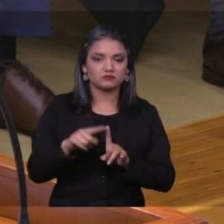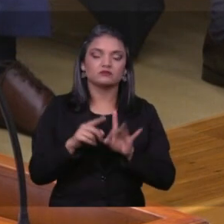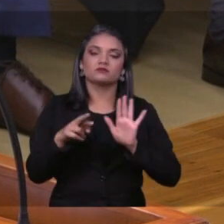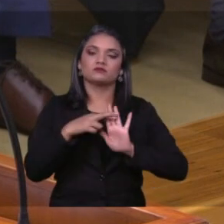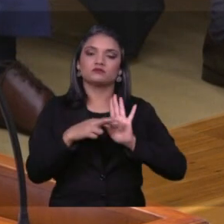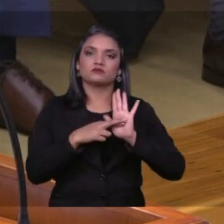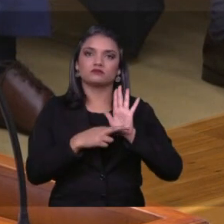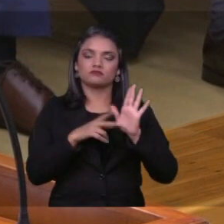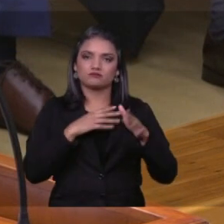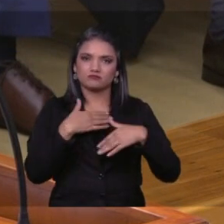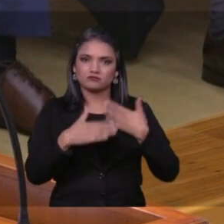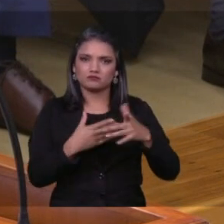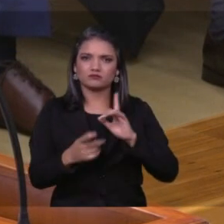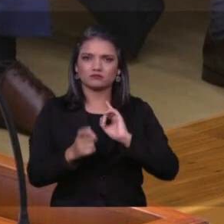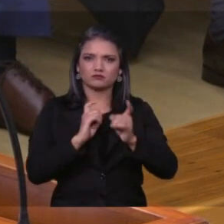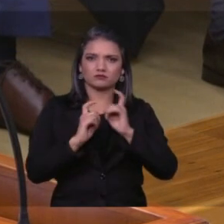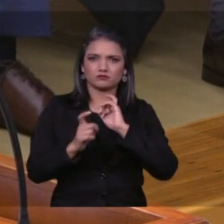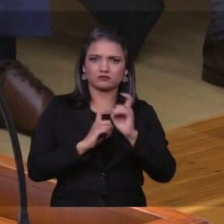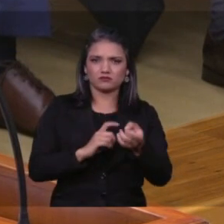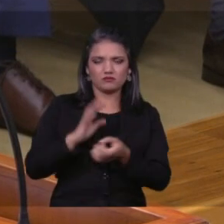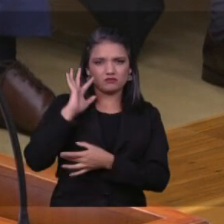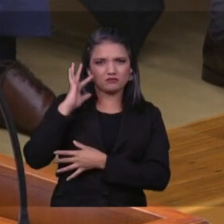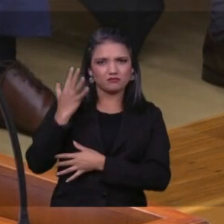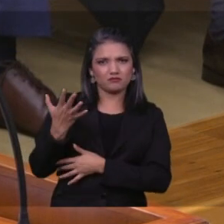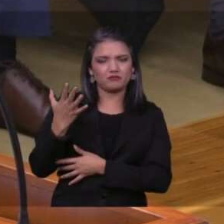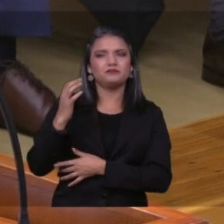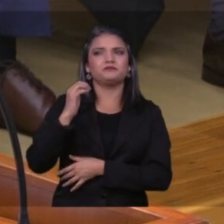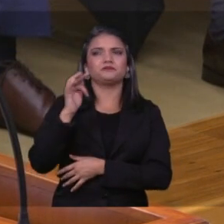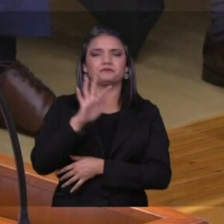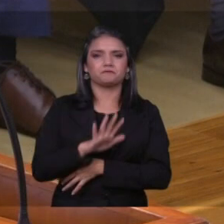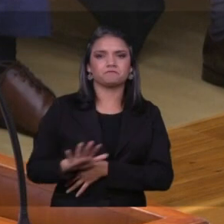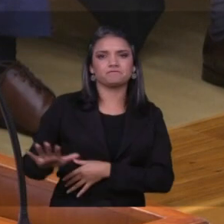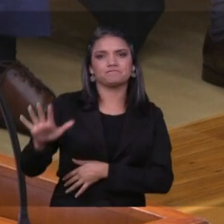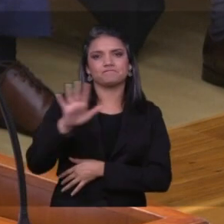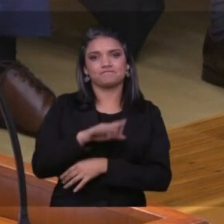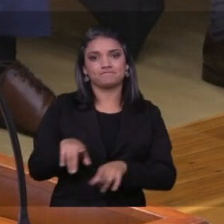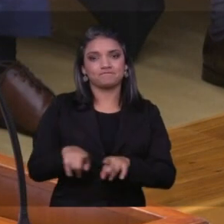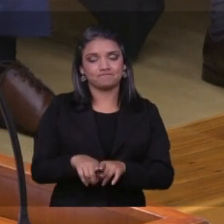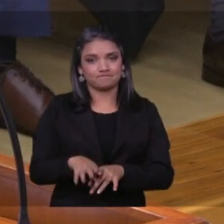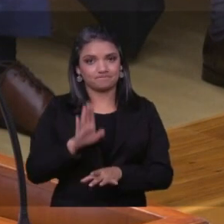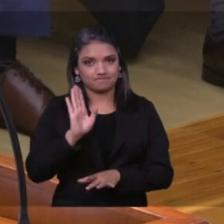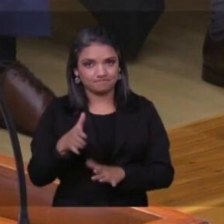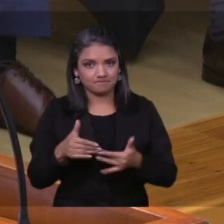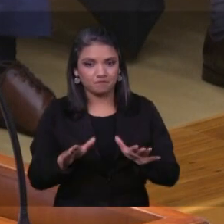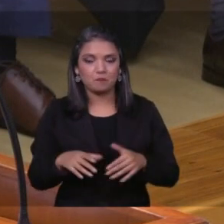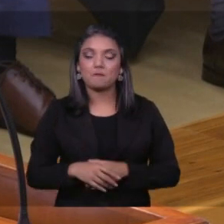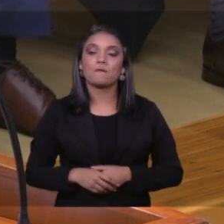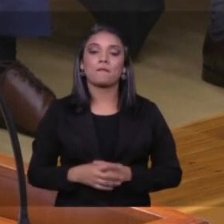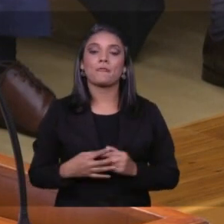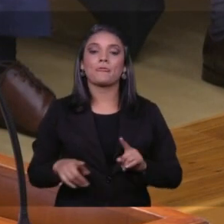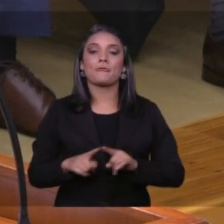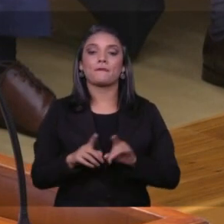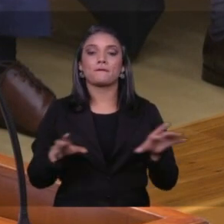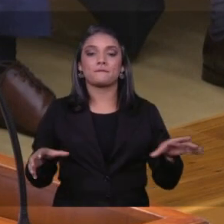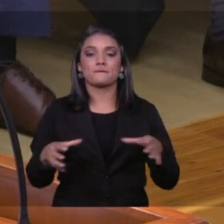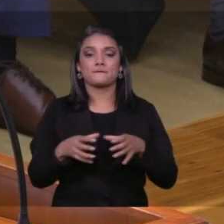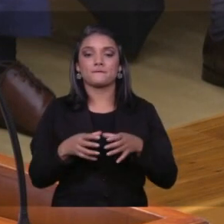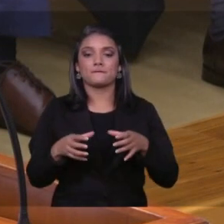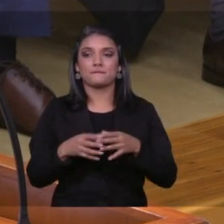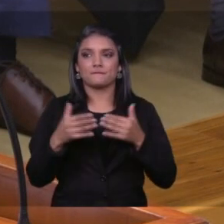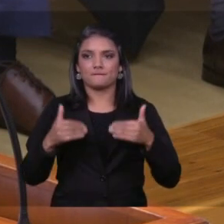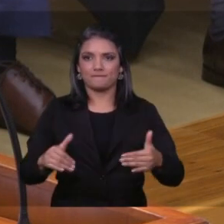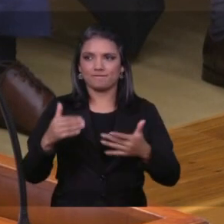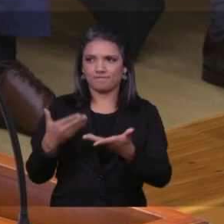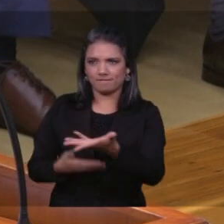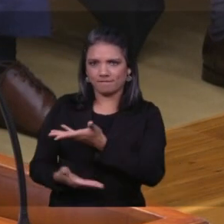do processo administrativo sancionador ambiental federal. É relevante mencionar ainda a instituição da Comissão Interministerial